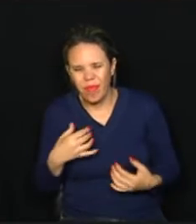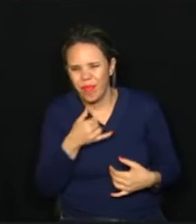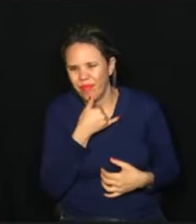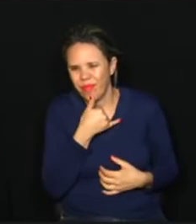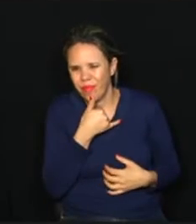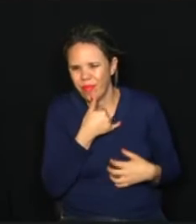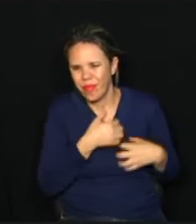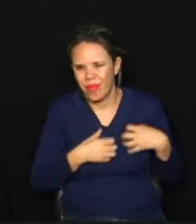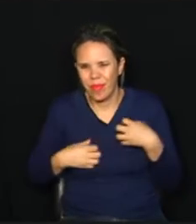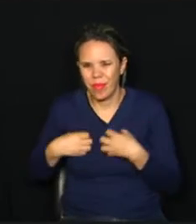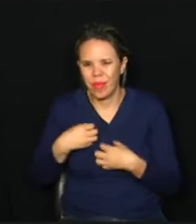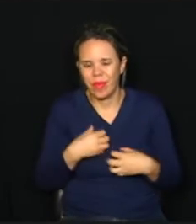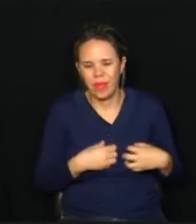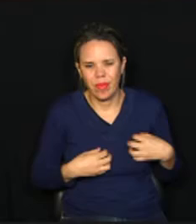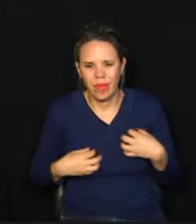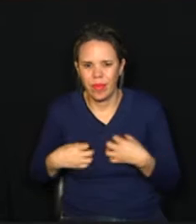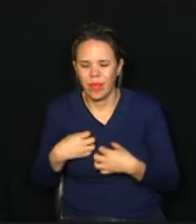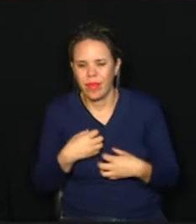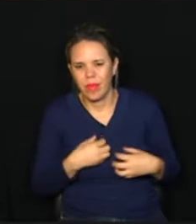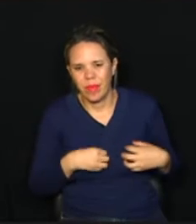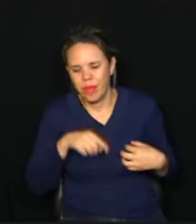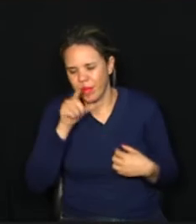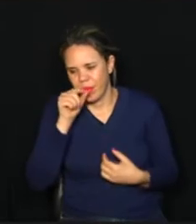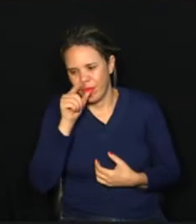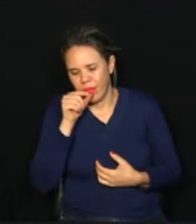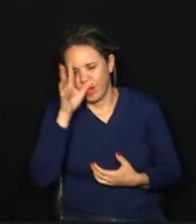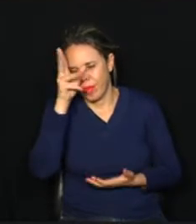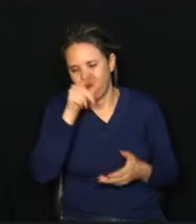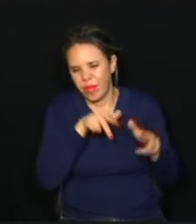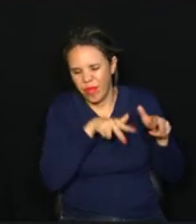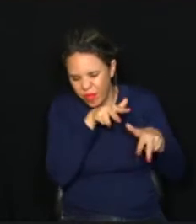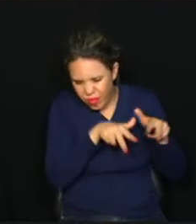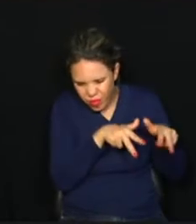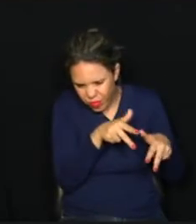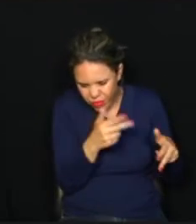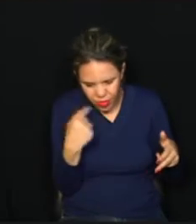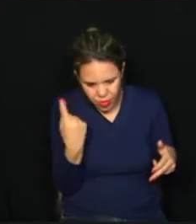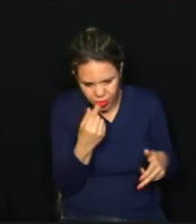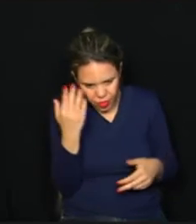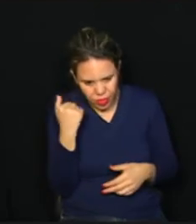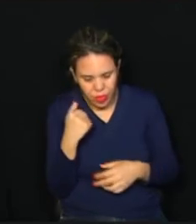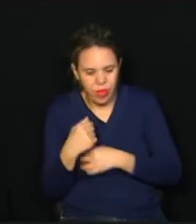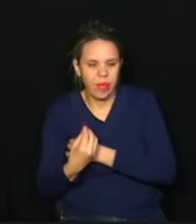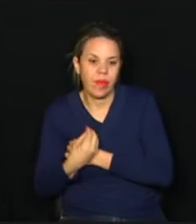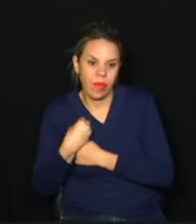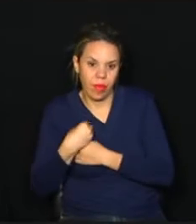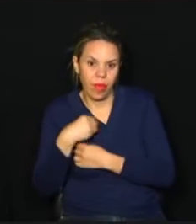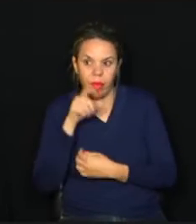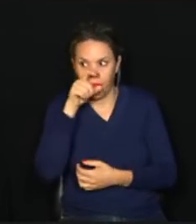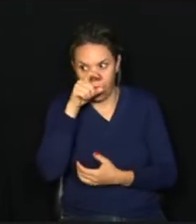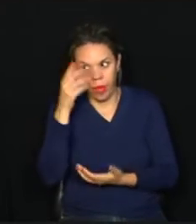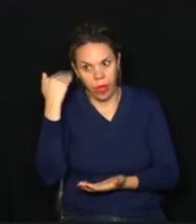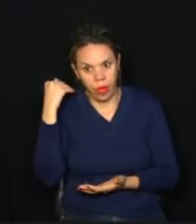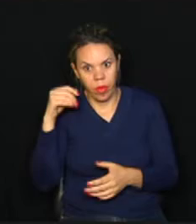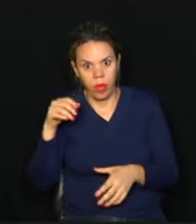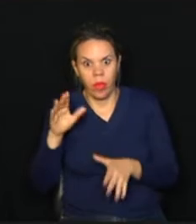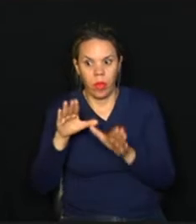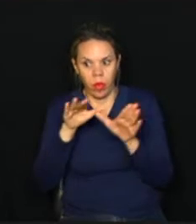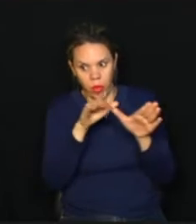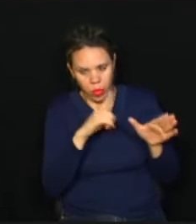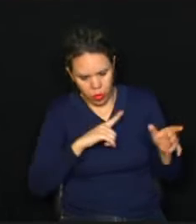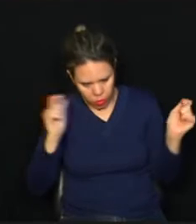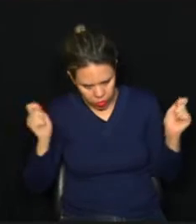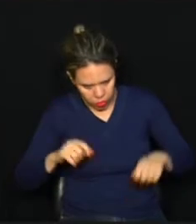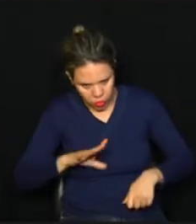arrasados como galinhas. Mas nós sabemos que nós somos águias. E nós temos